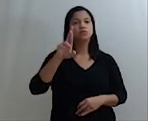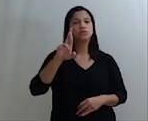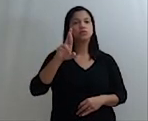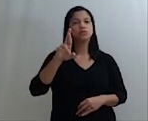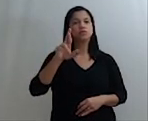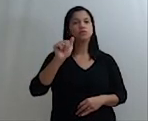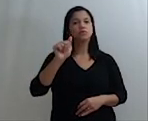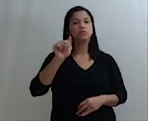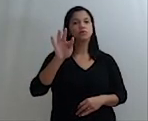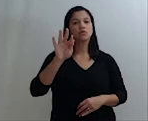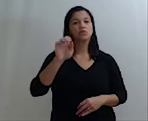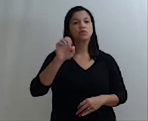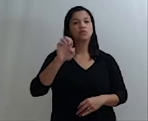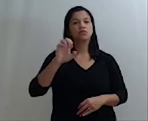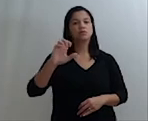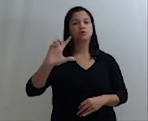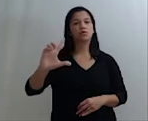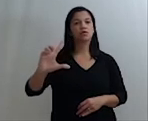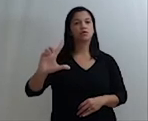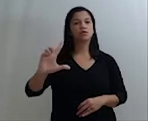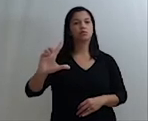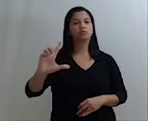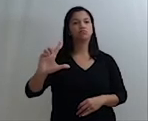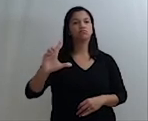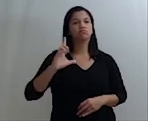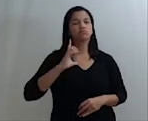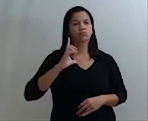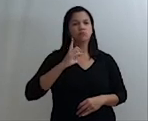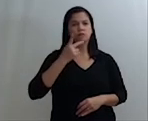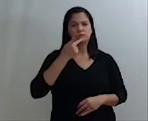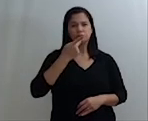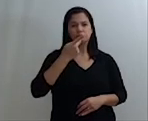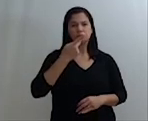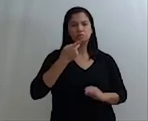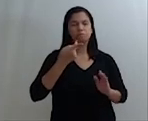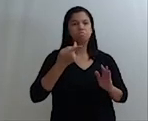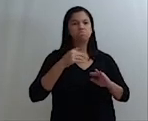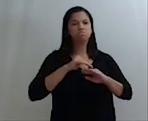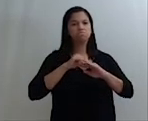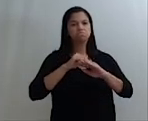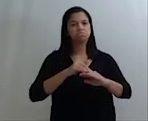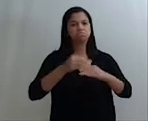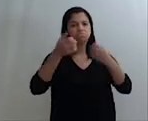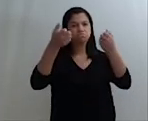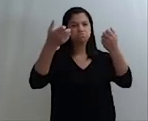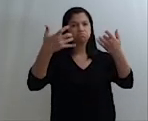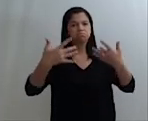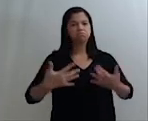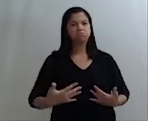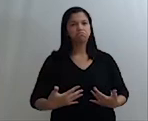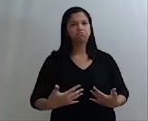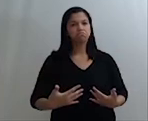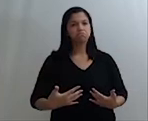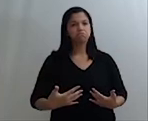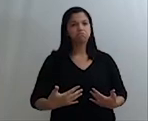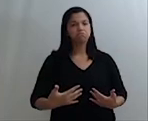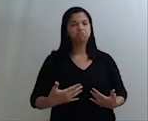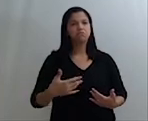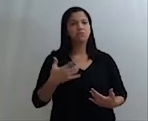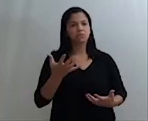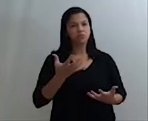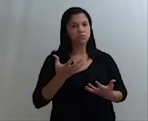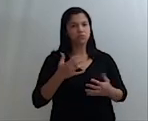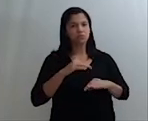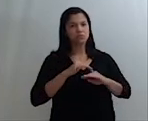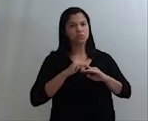na verdade fizemos aqui algumas ponderações em relação às cautelares que que vossa excelência pretende que